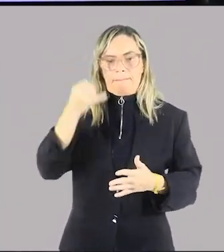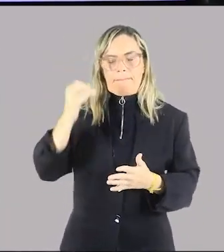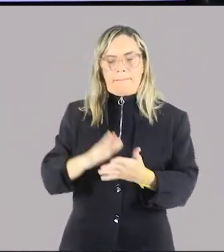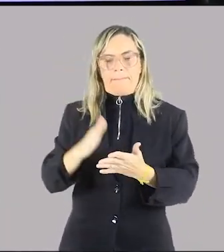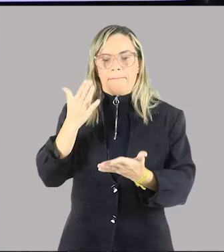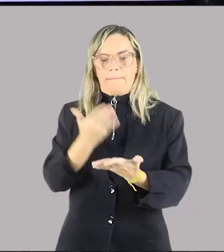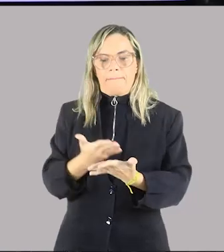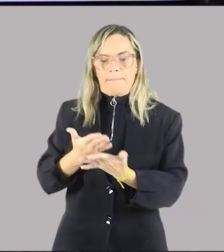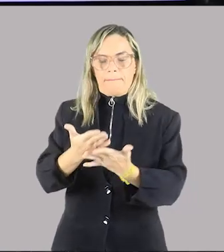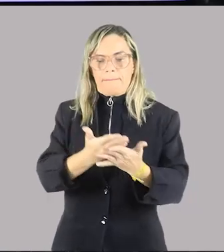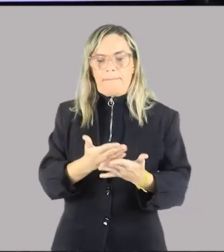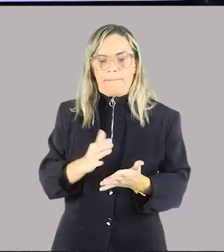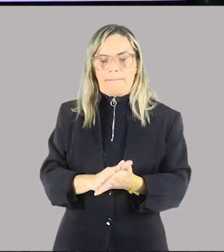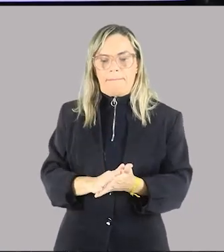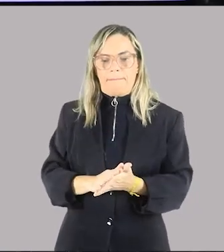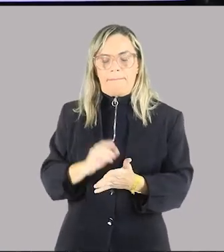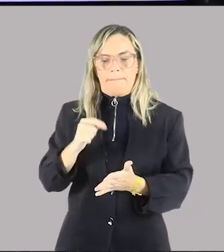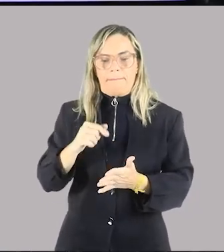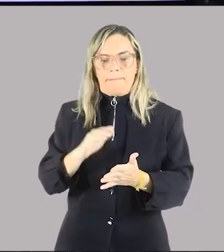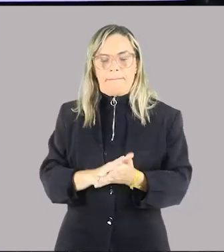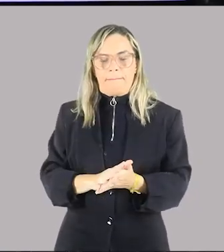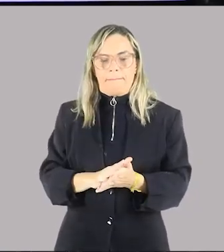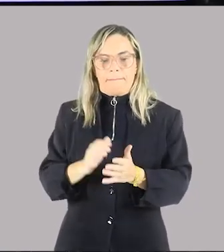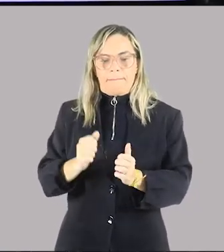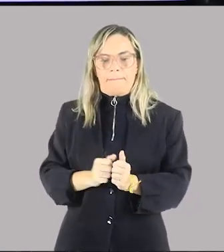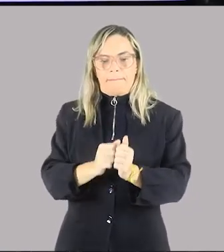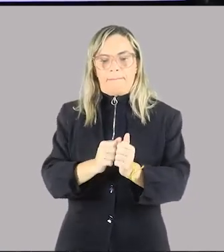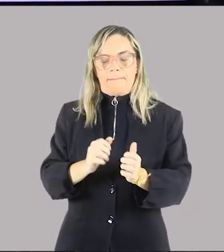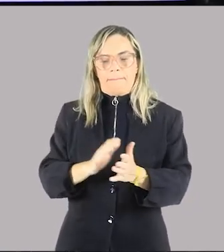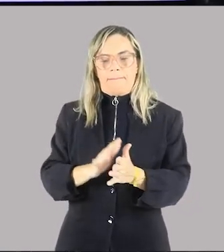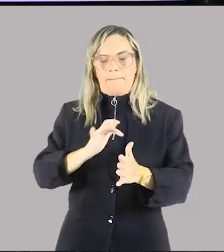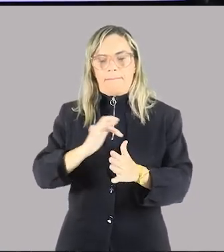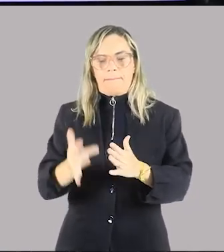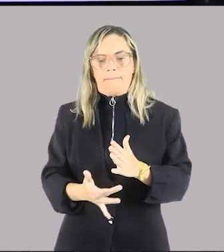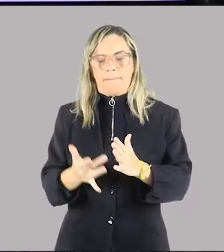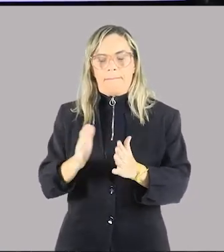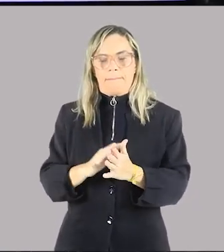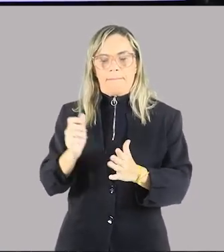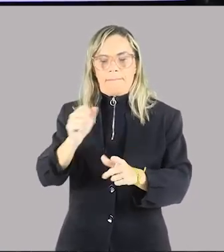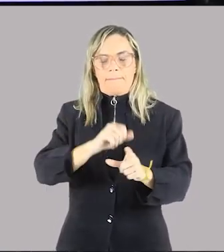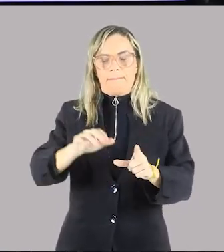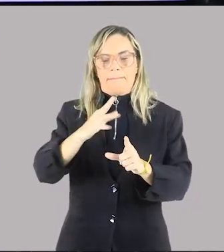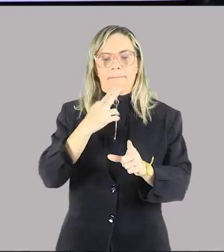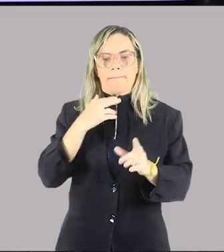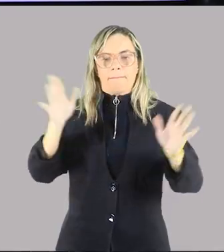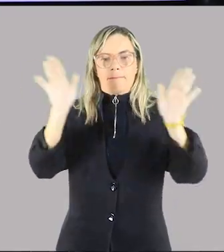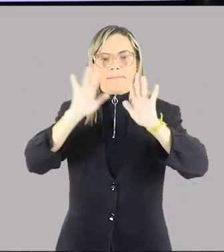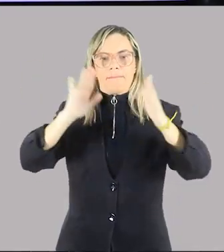e sigam também as nossas redes sociais da plataforma Gonçalves Dias. Até mais!